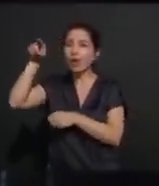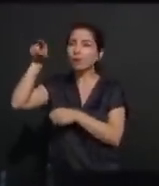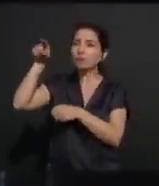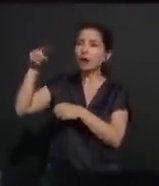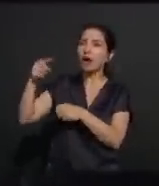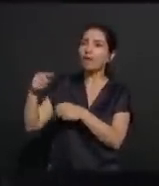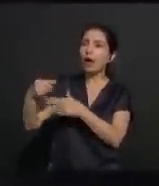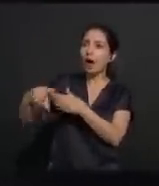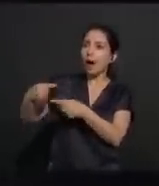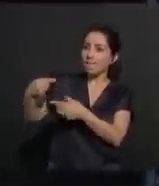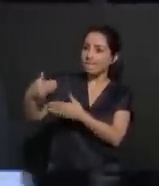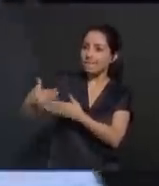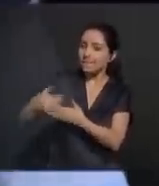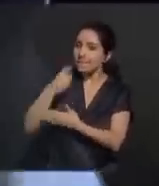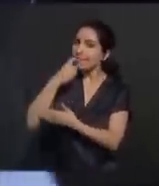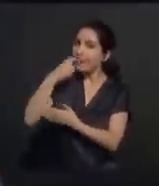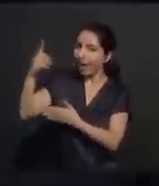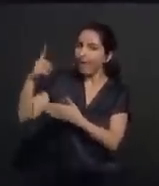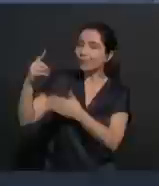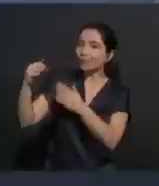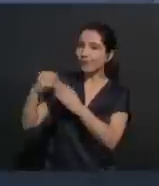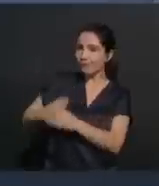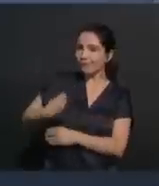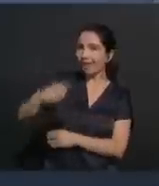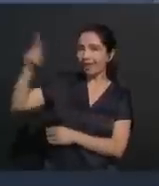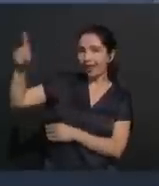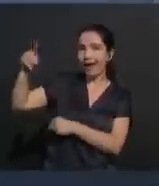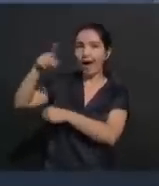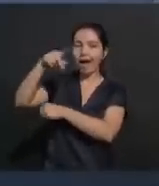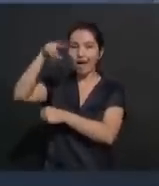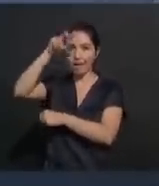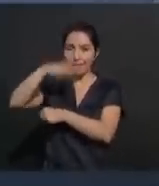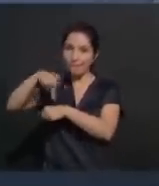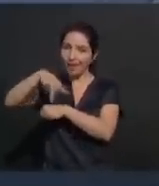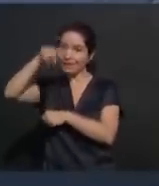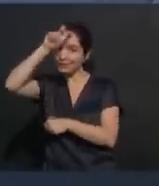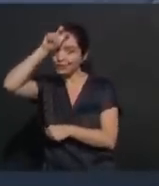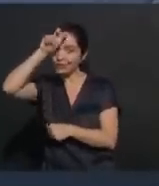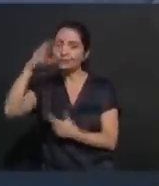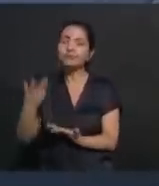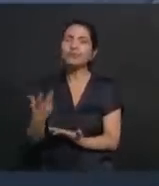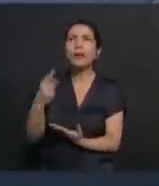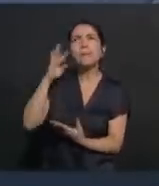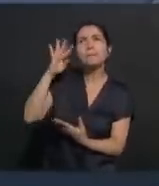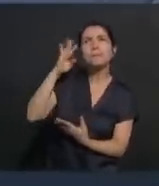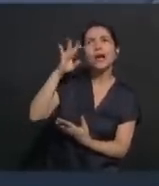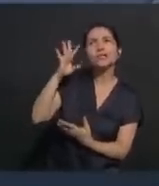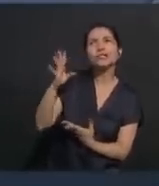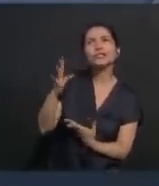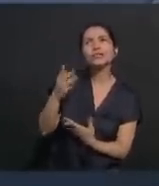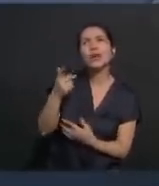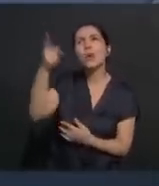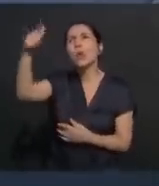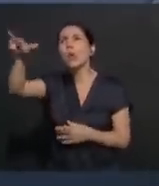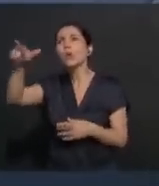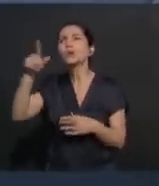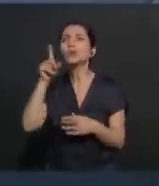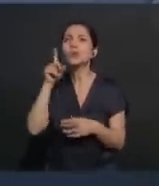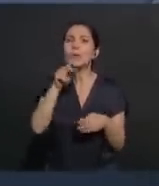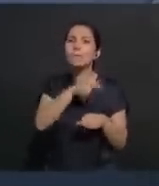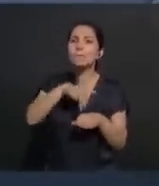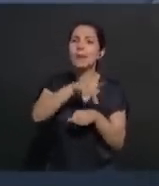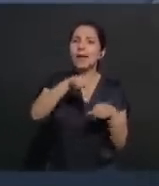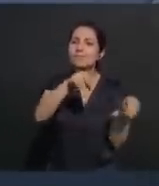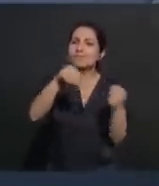aqui eu ganhei lá. Imagina, eu estou em outro país. Vou pôr o terror. É só